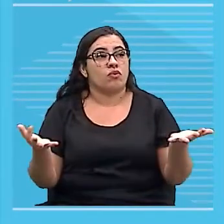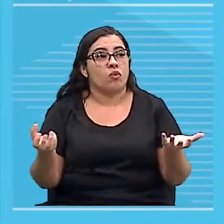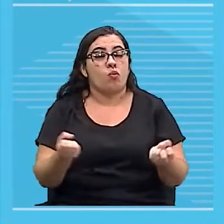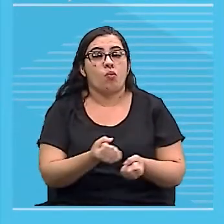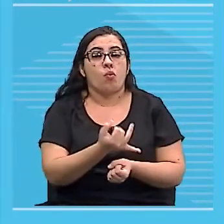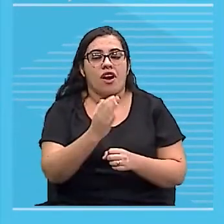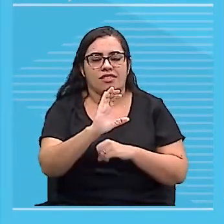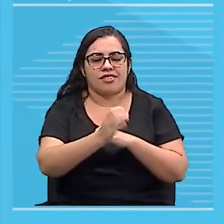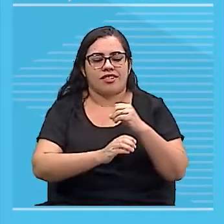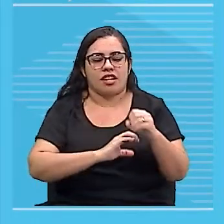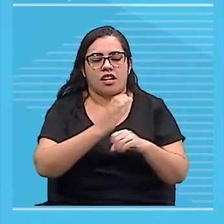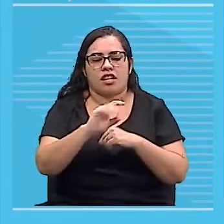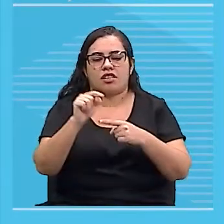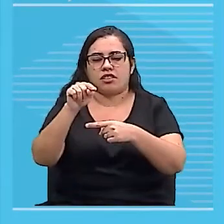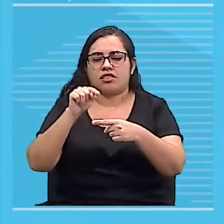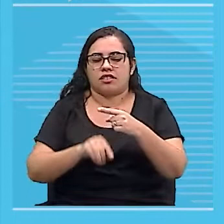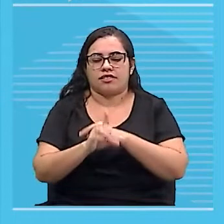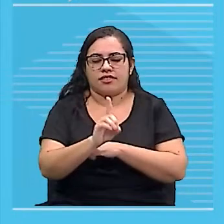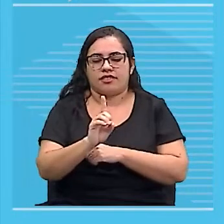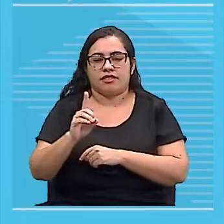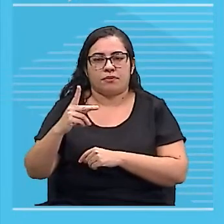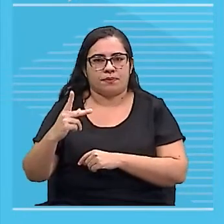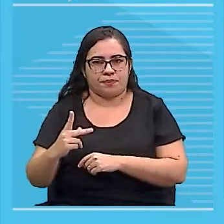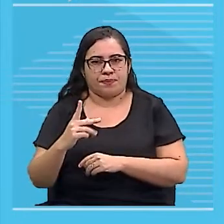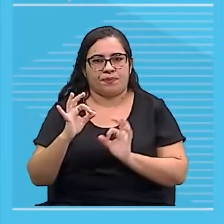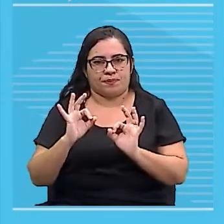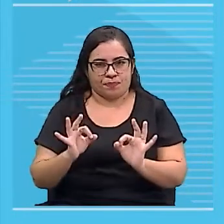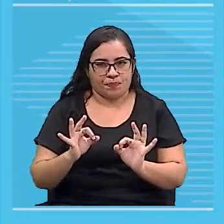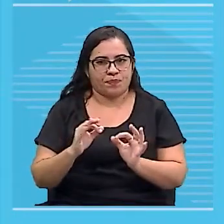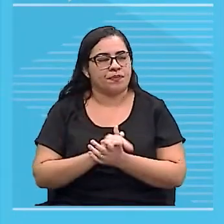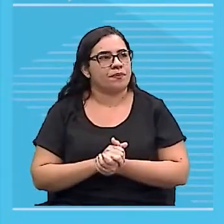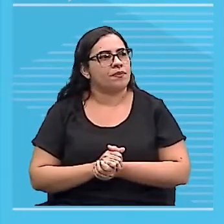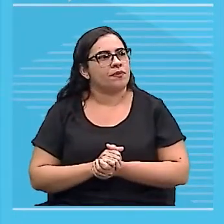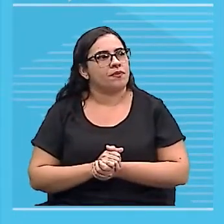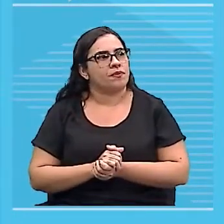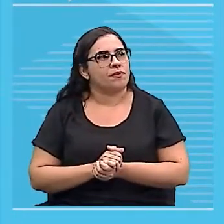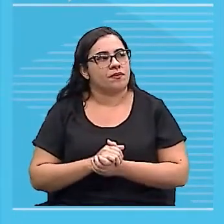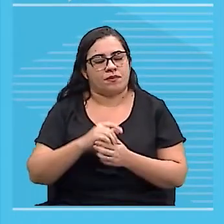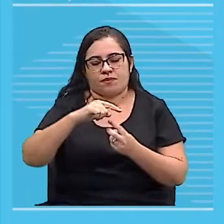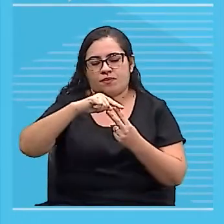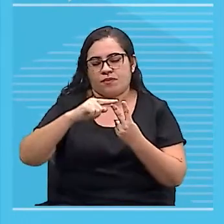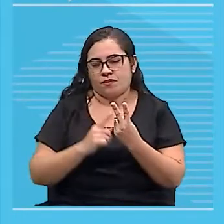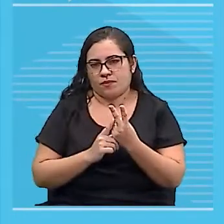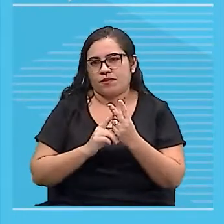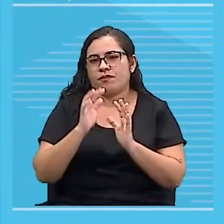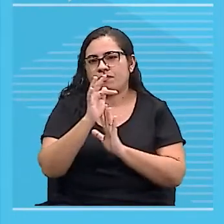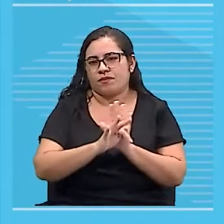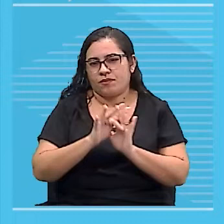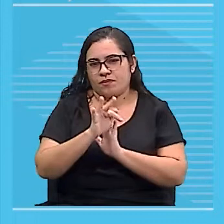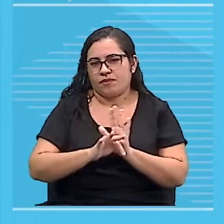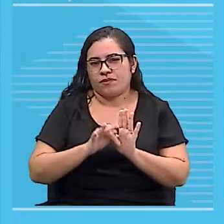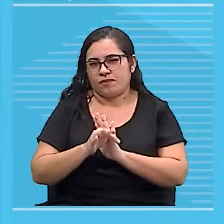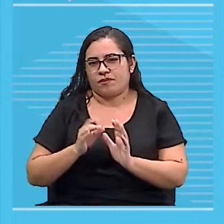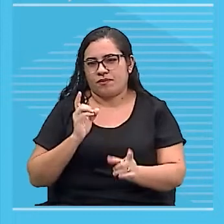de carga dividido pela DDP, certo? Nas duas fórmulas, você vai achar